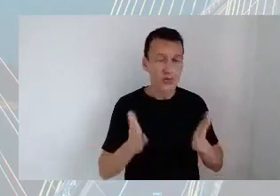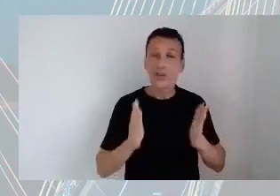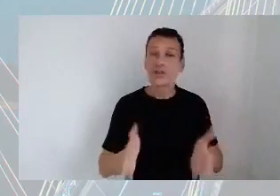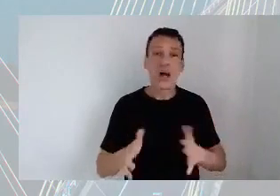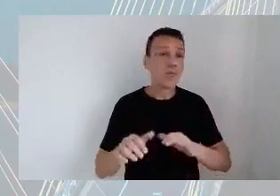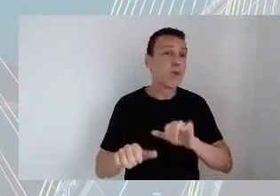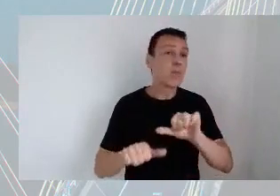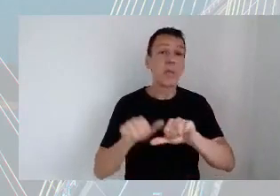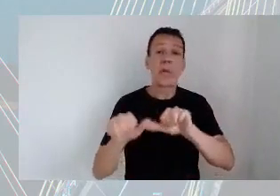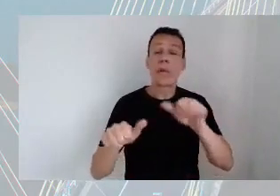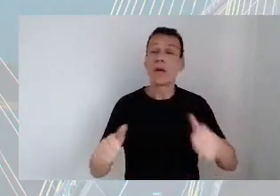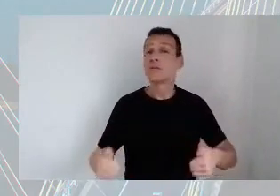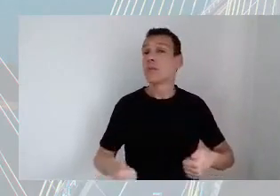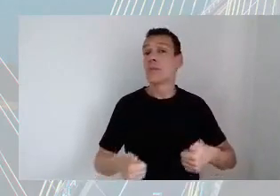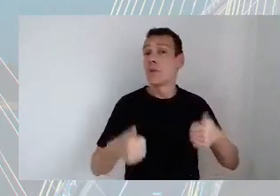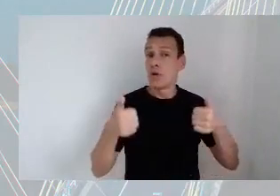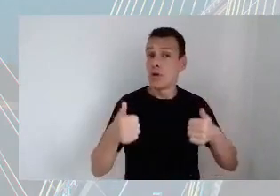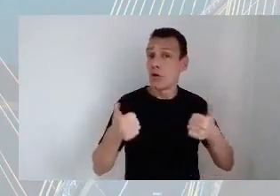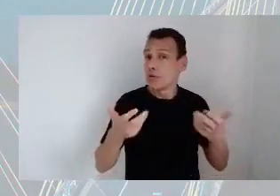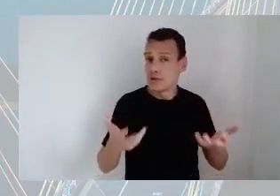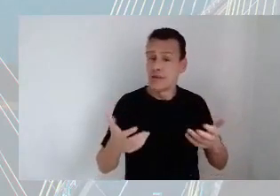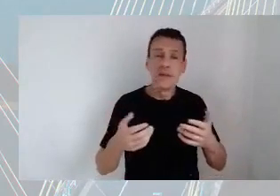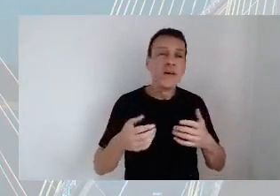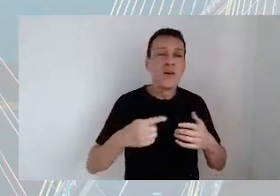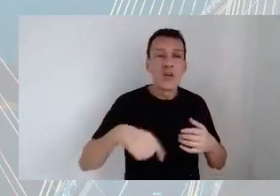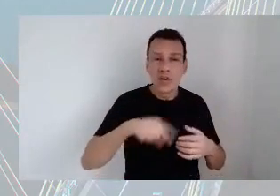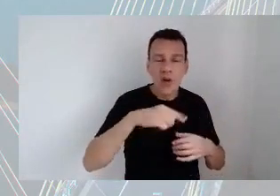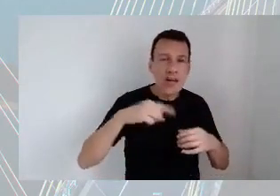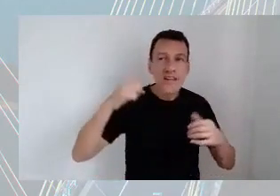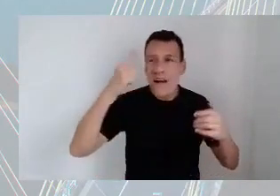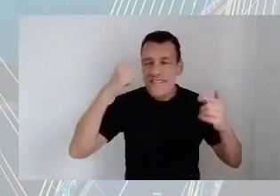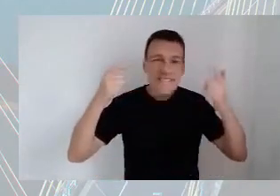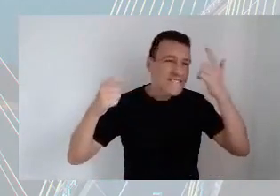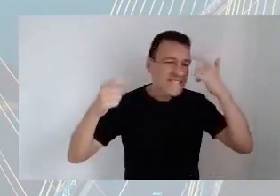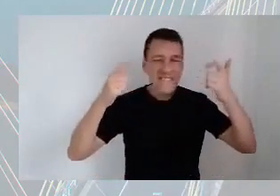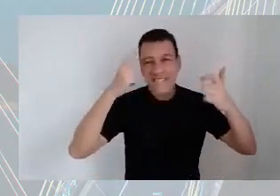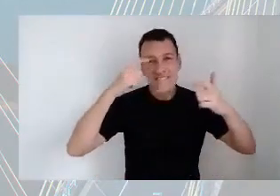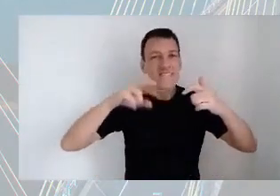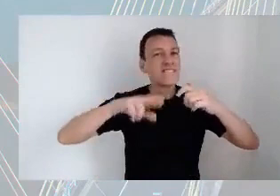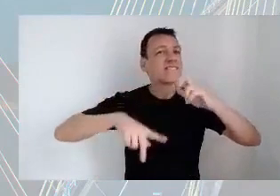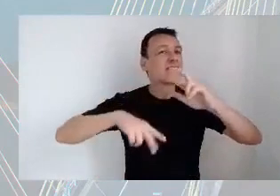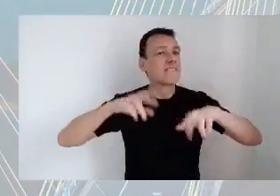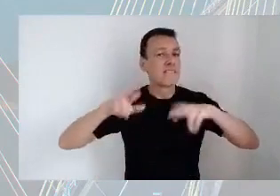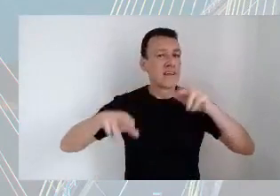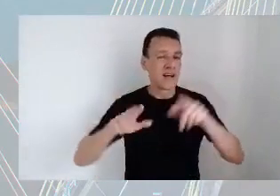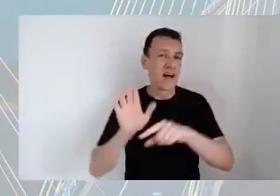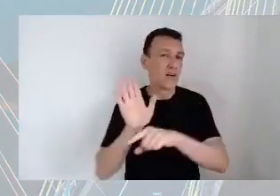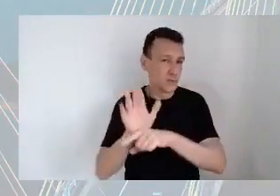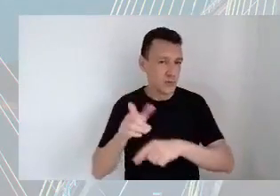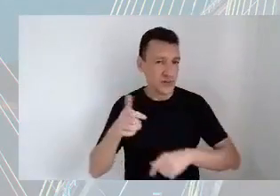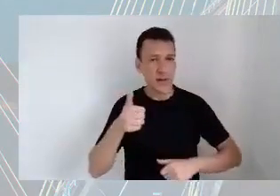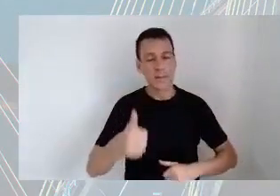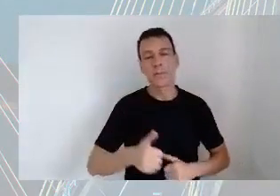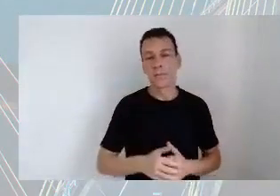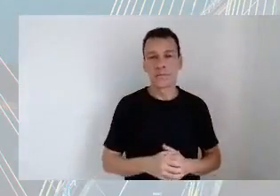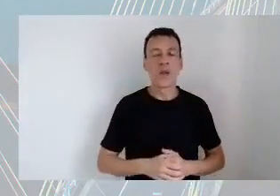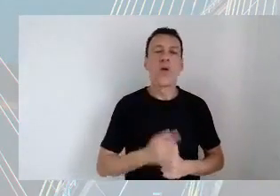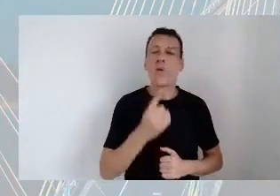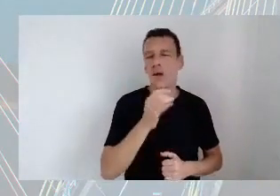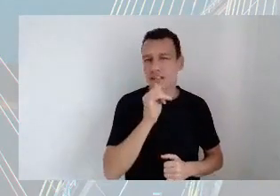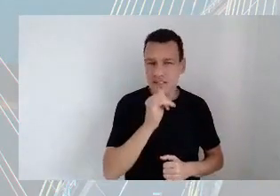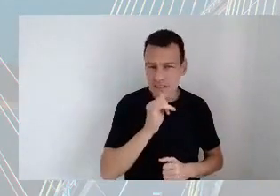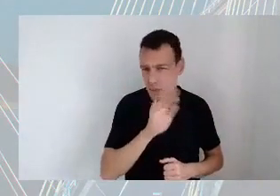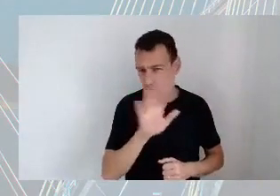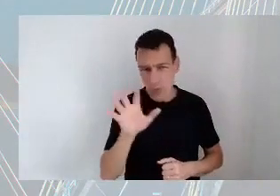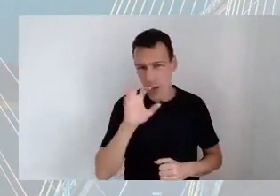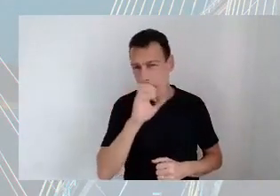fazendo a implementação de diversas soluções. E só assim, um exemplo rápido para a gente fechar, é muito legal ver como essa